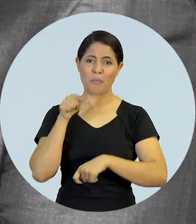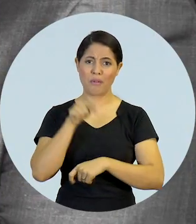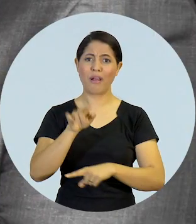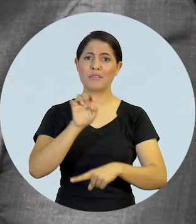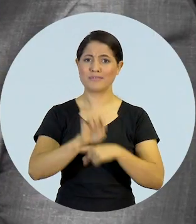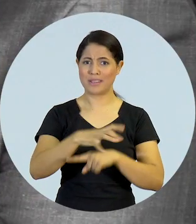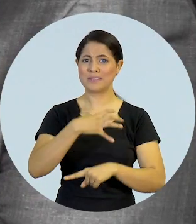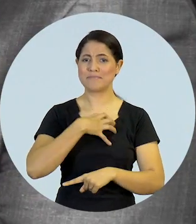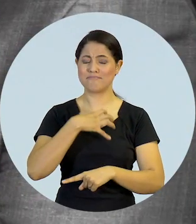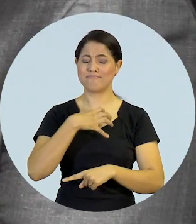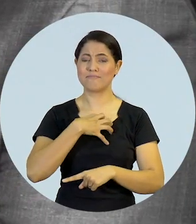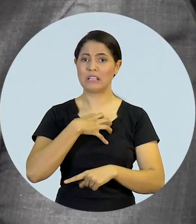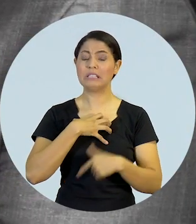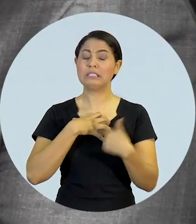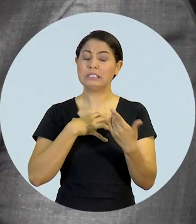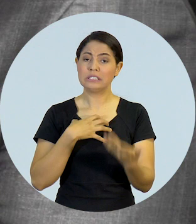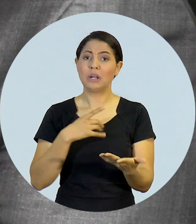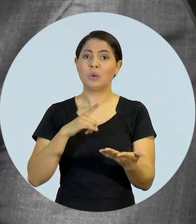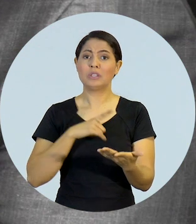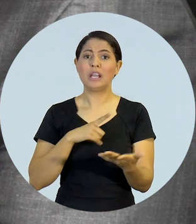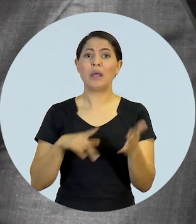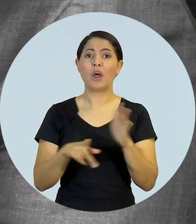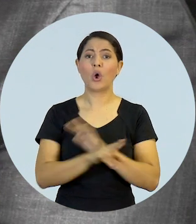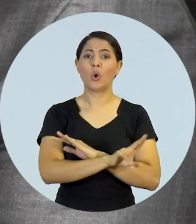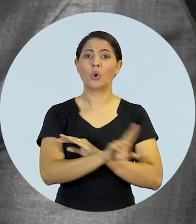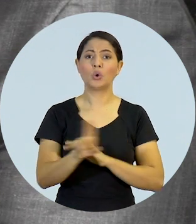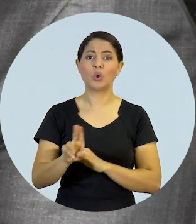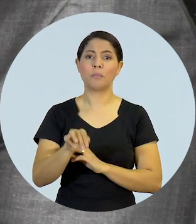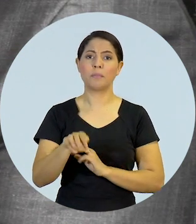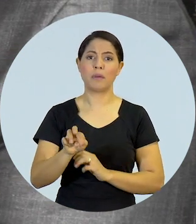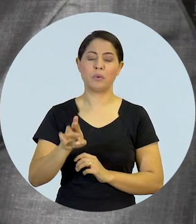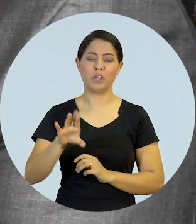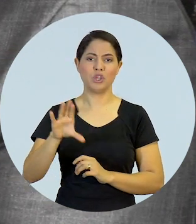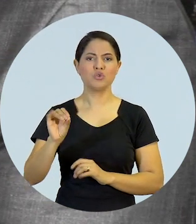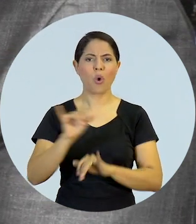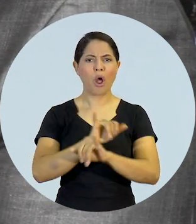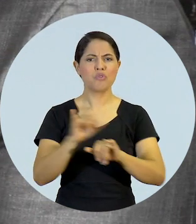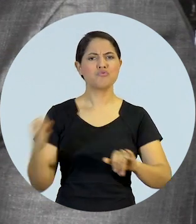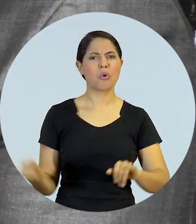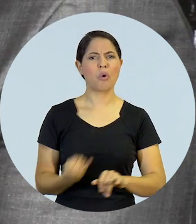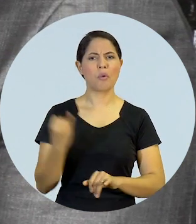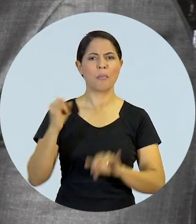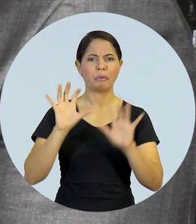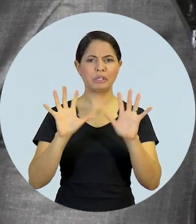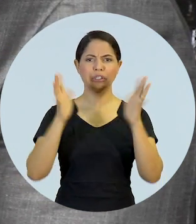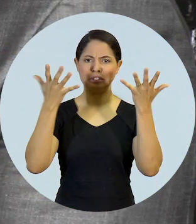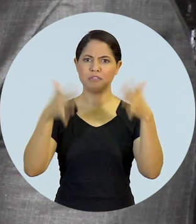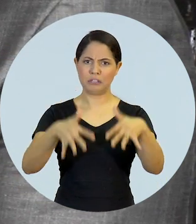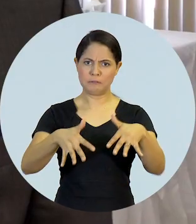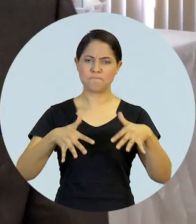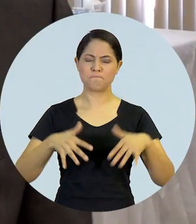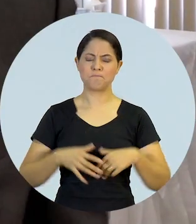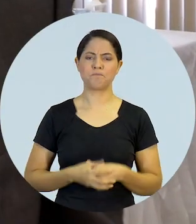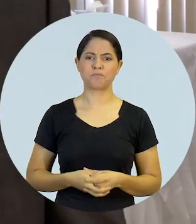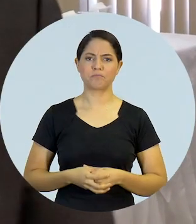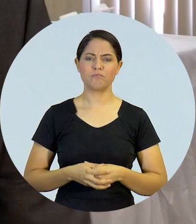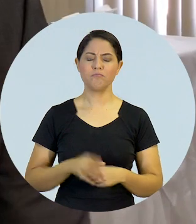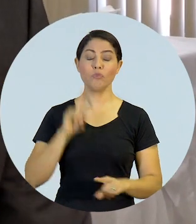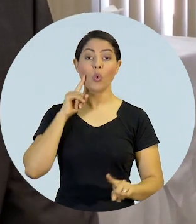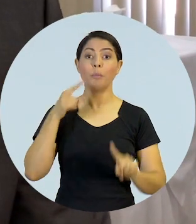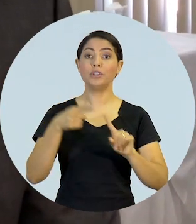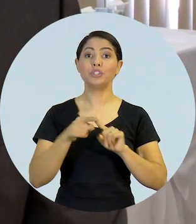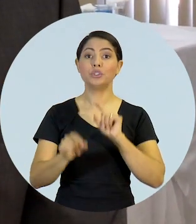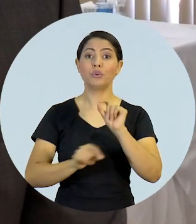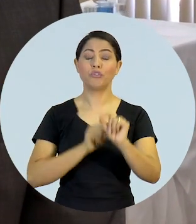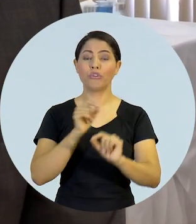Campos, vice-presidente da Comissão de Defesa do Meio Ambiente da OAB Baiana, destacou a importância do evento. É buscar